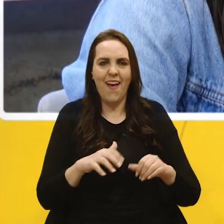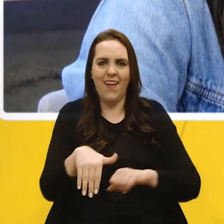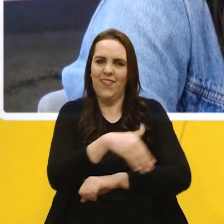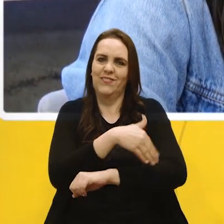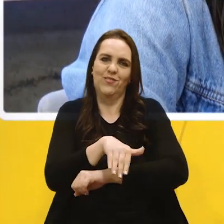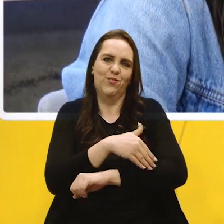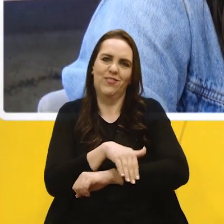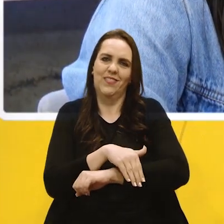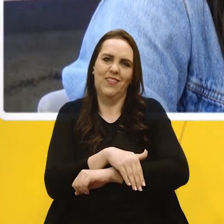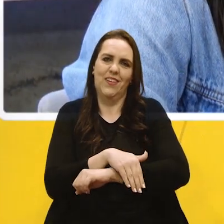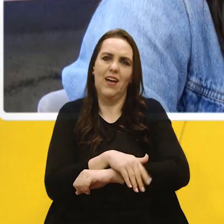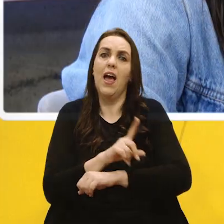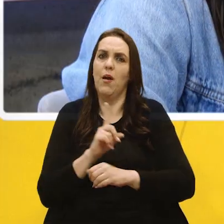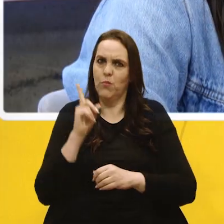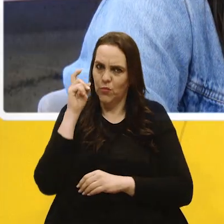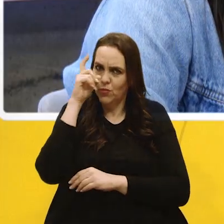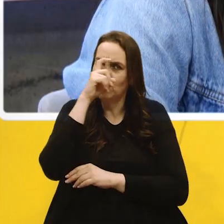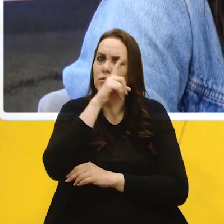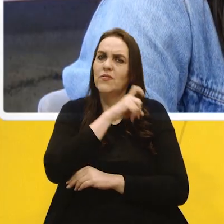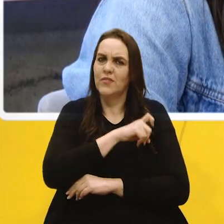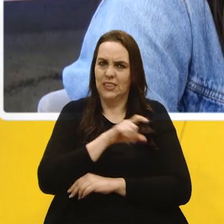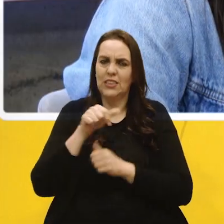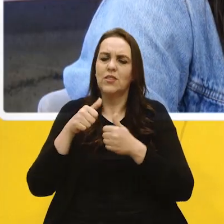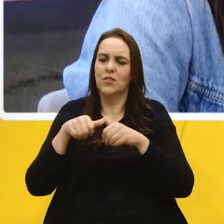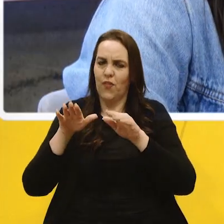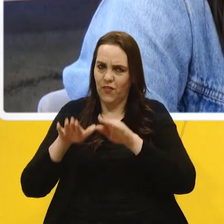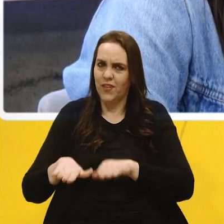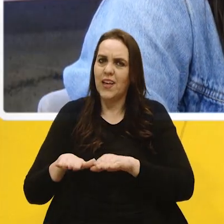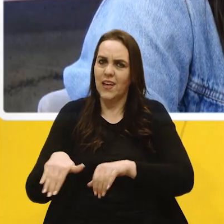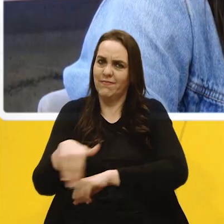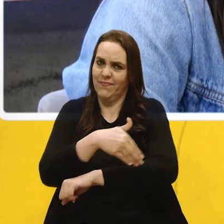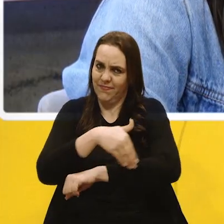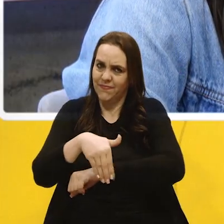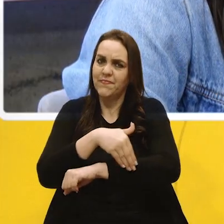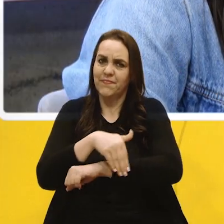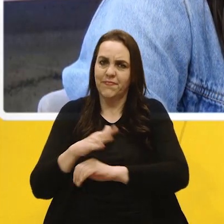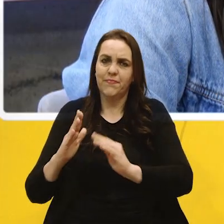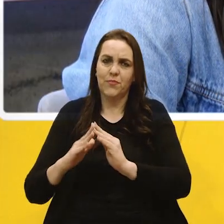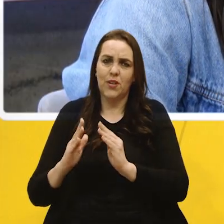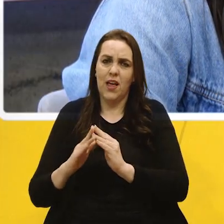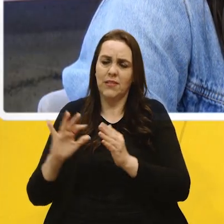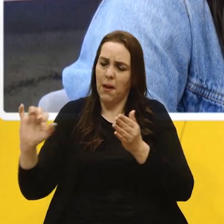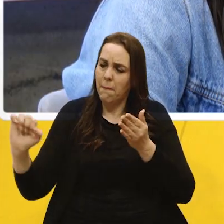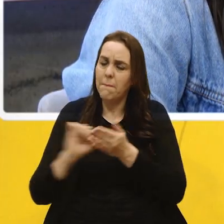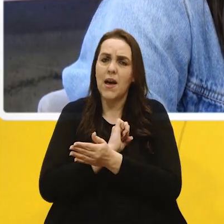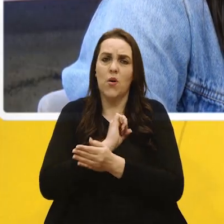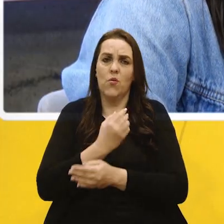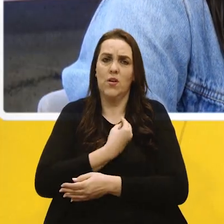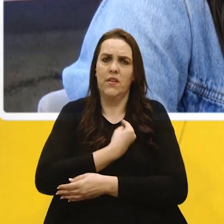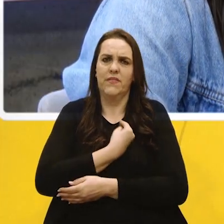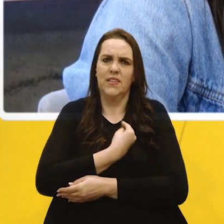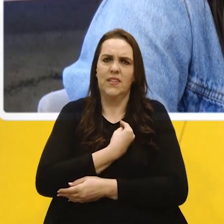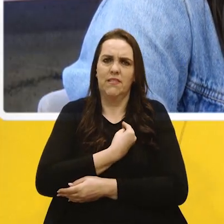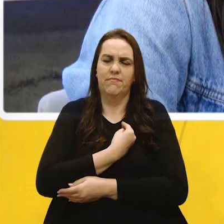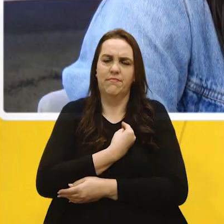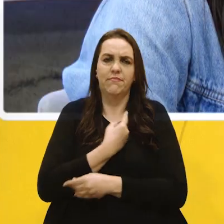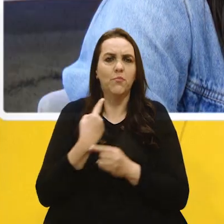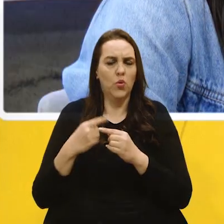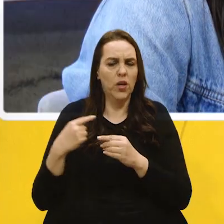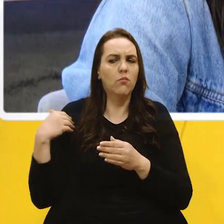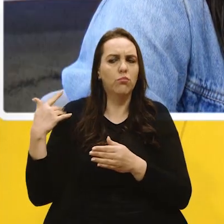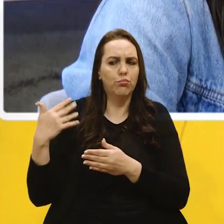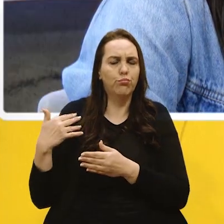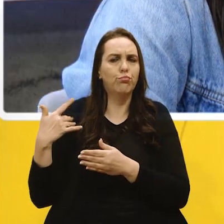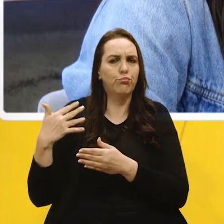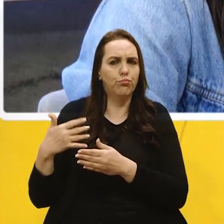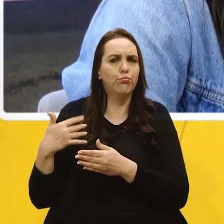Ninguém. Isso é um preço muito alto a se pagar estar na rua. É acabar apagando a sua própria essência de vida. Porque ao passar do